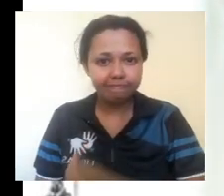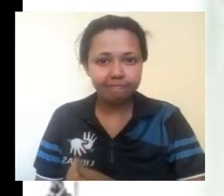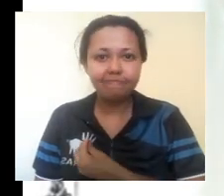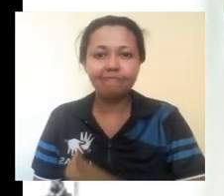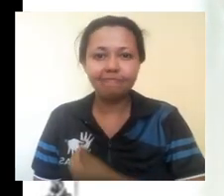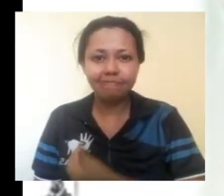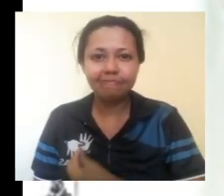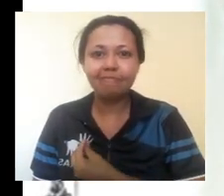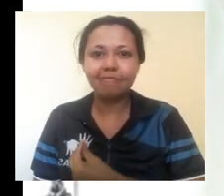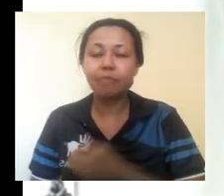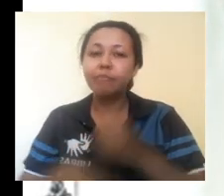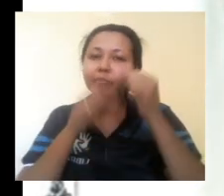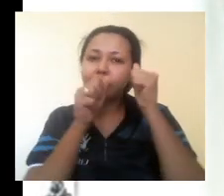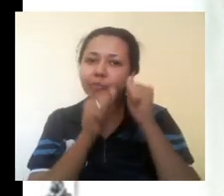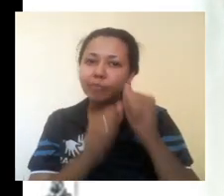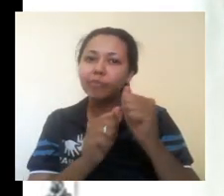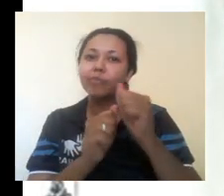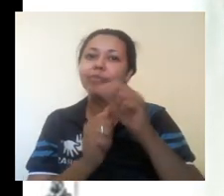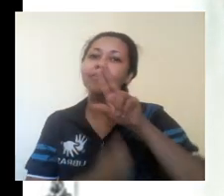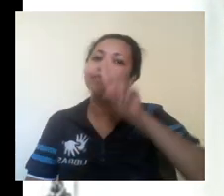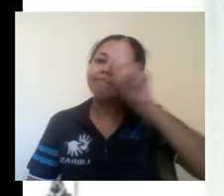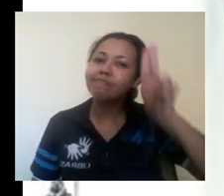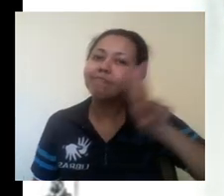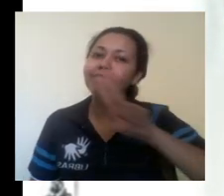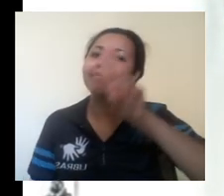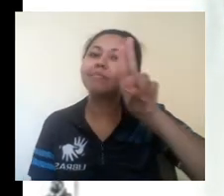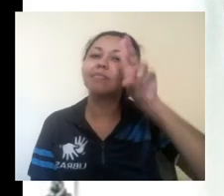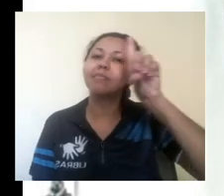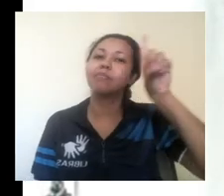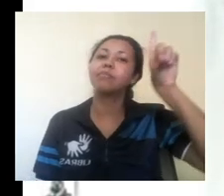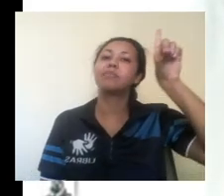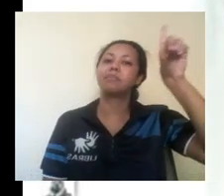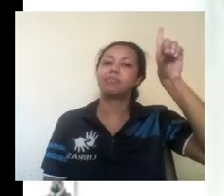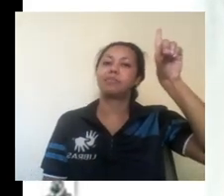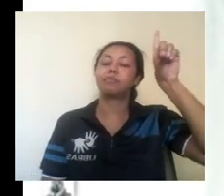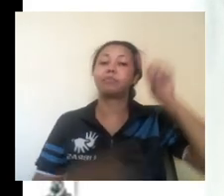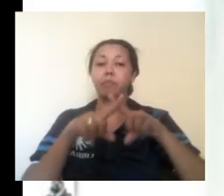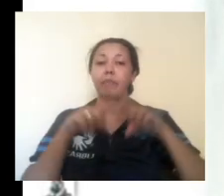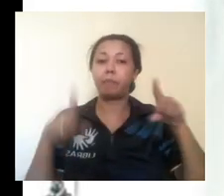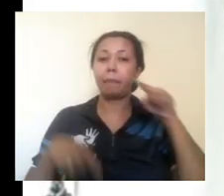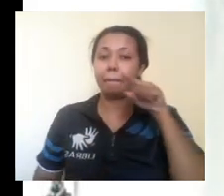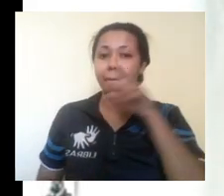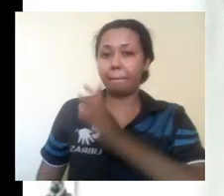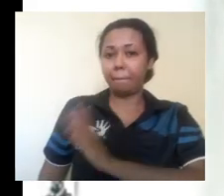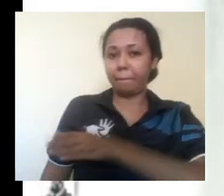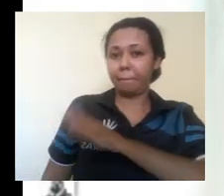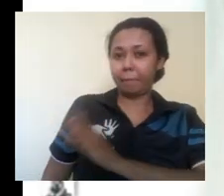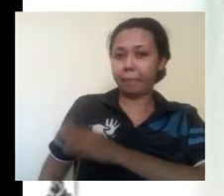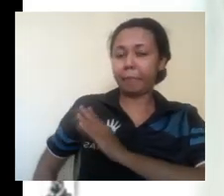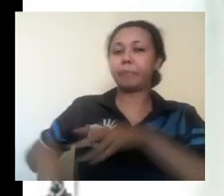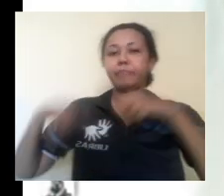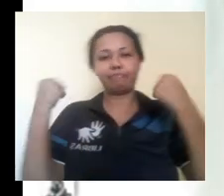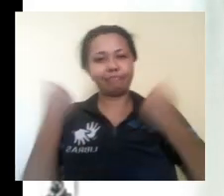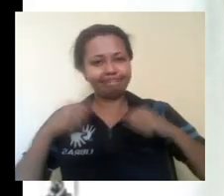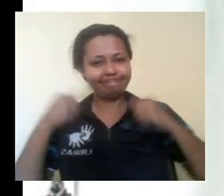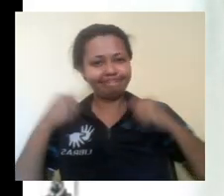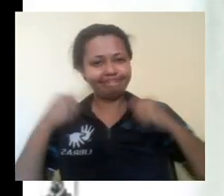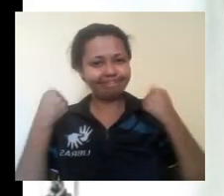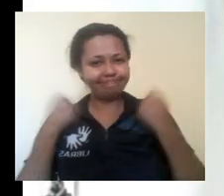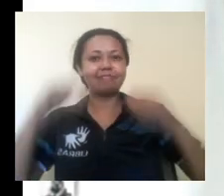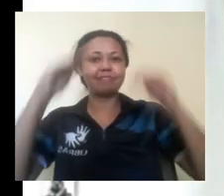os desafios da sua vida com um coração cheio de devoção e de dedicação a Deus. Então,